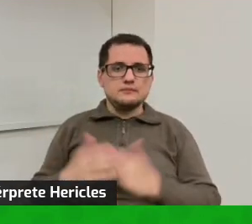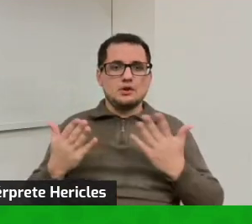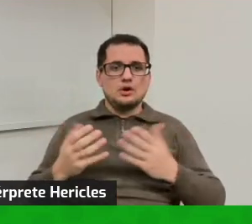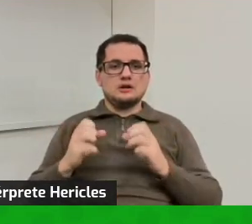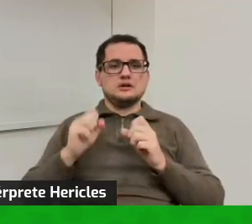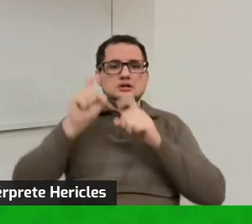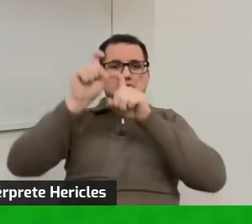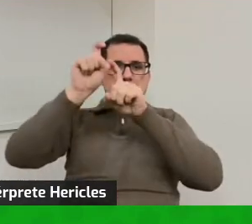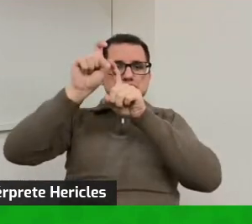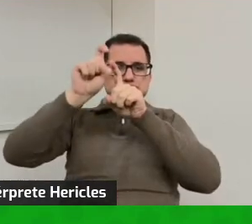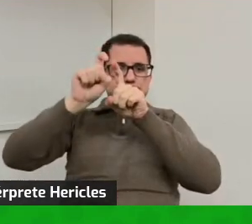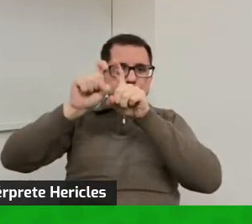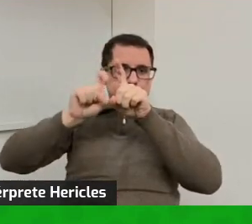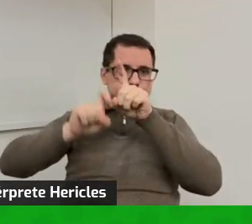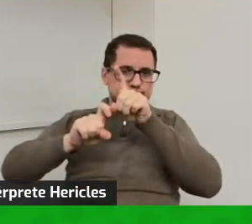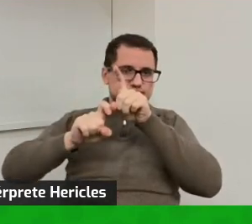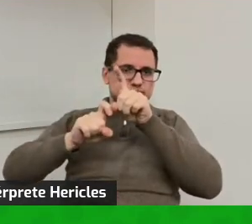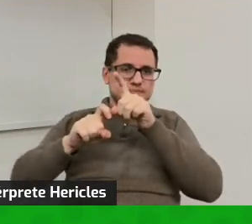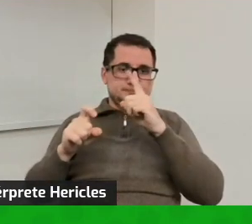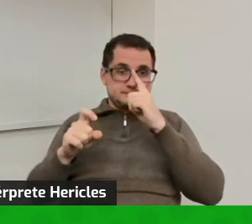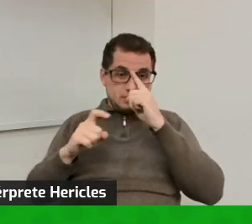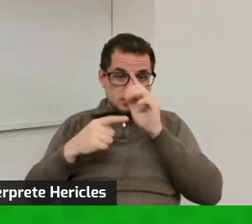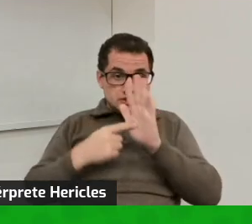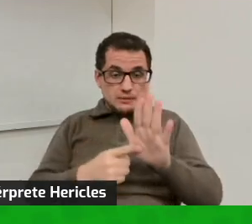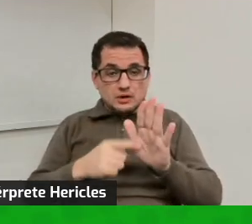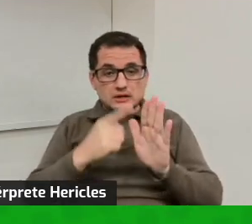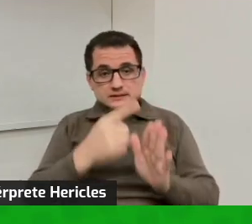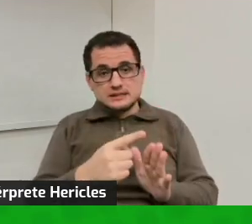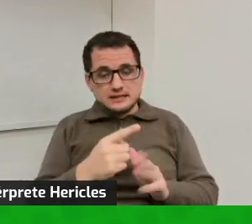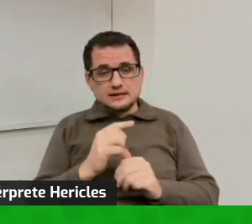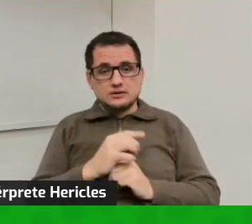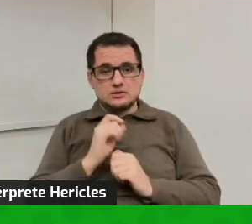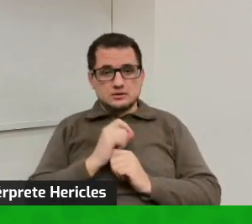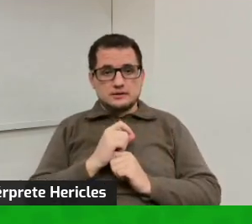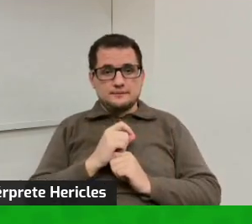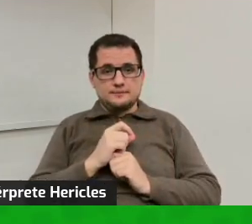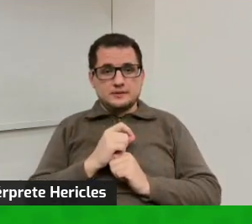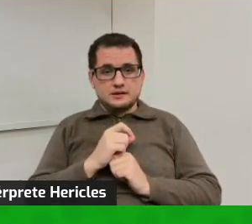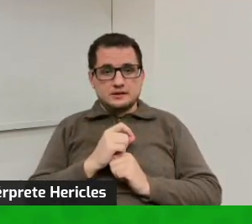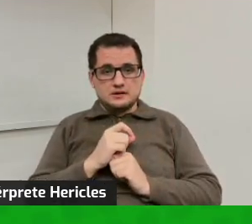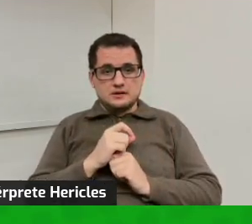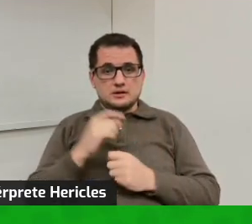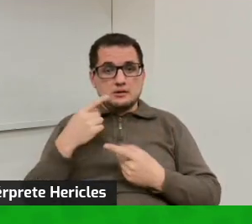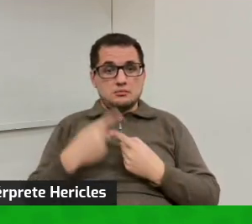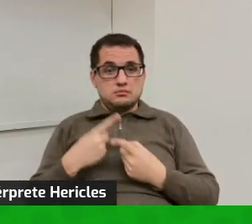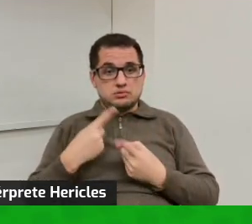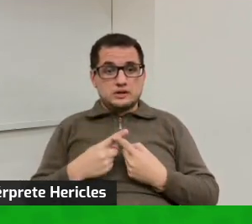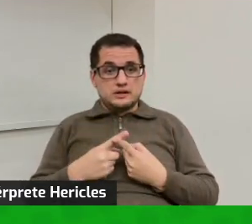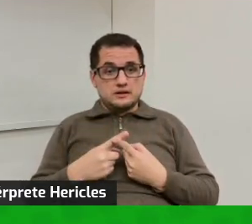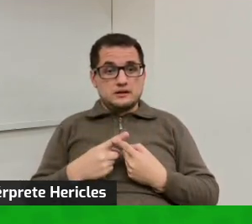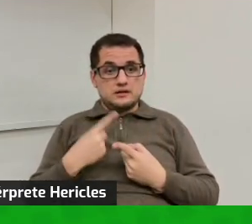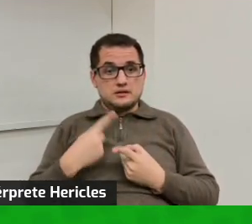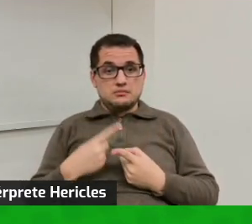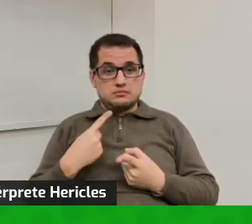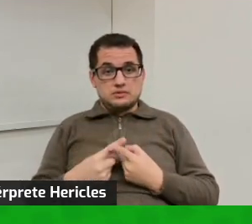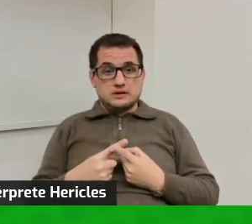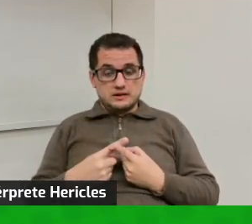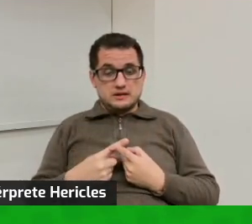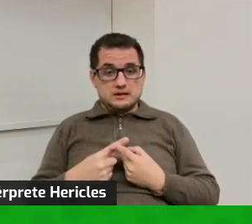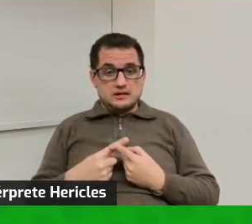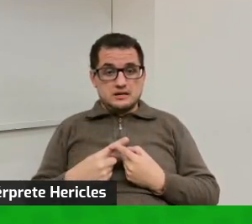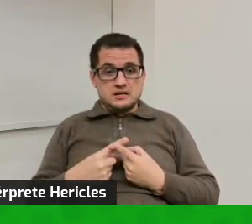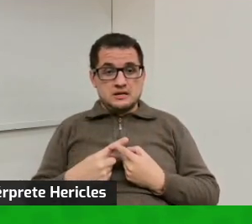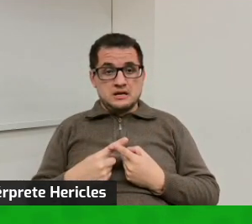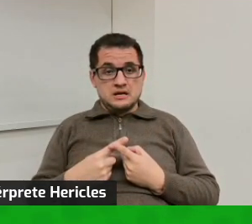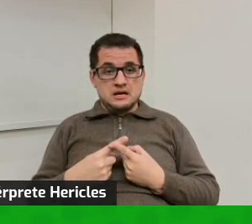só copiar e ele já vai mostrar para mim aqui, certo? Porque ele vai correr esse carinha aqui, só que esse cara aqui